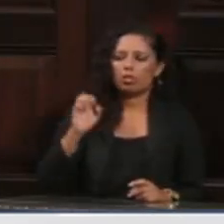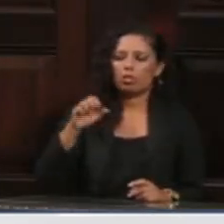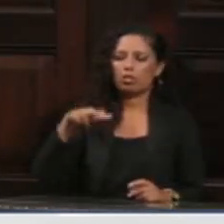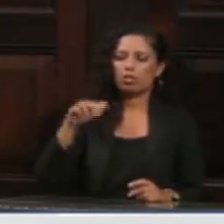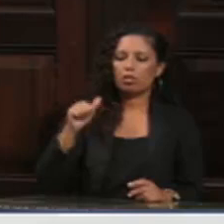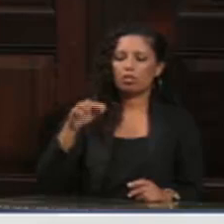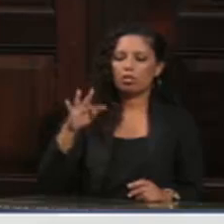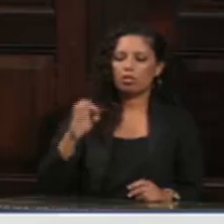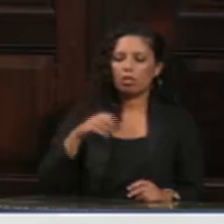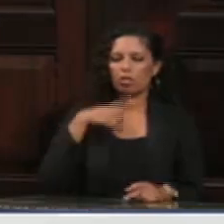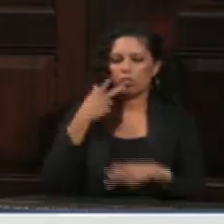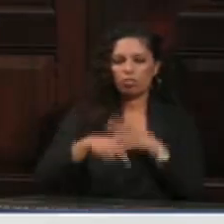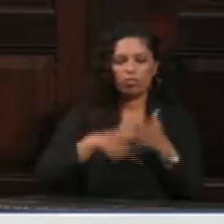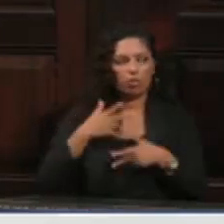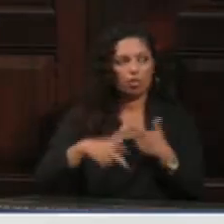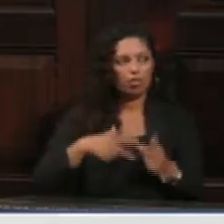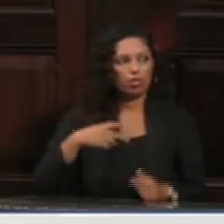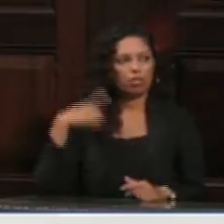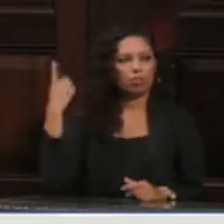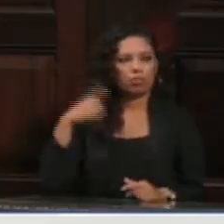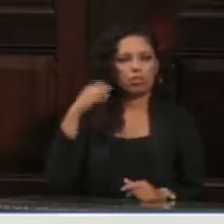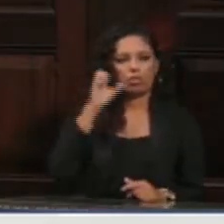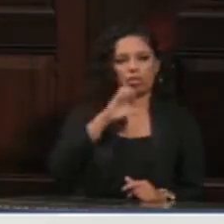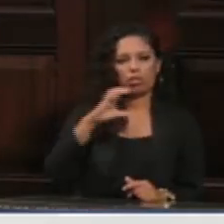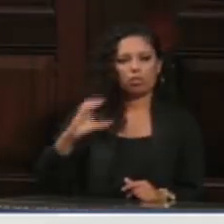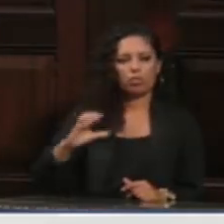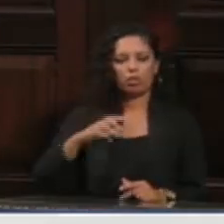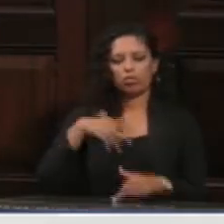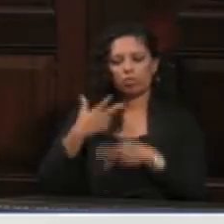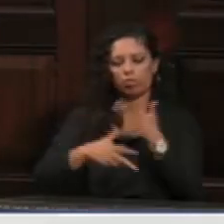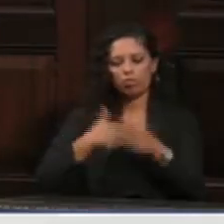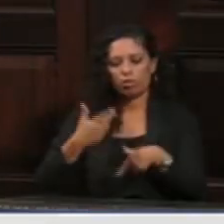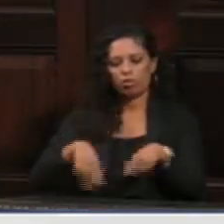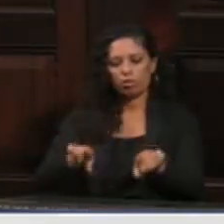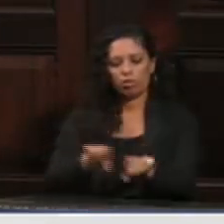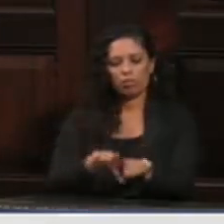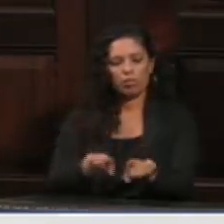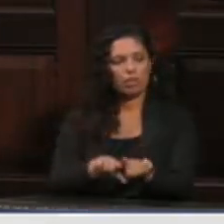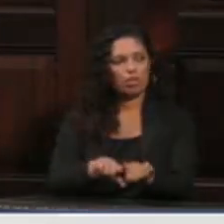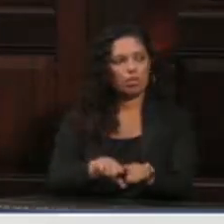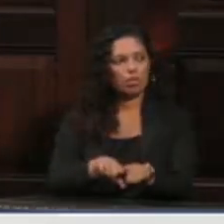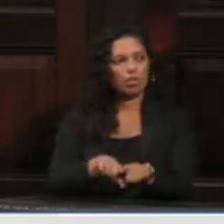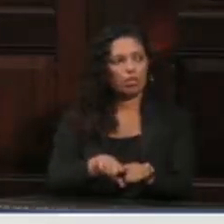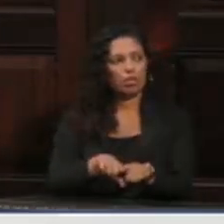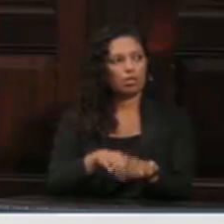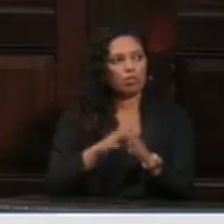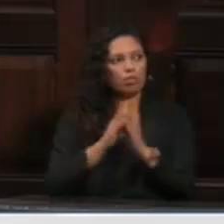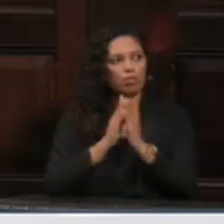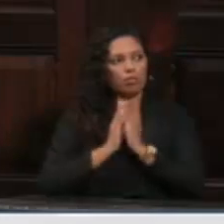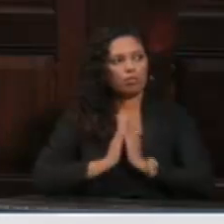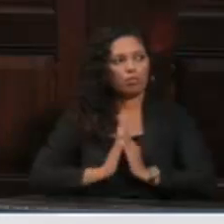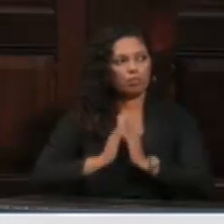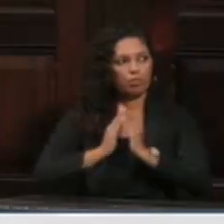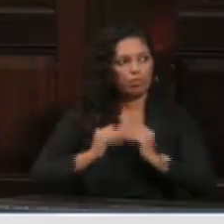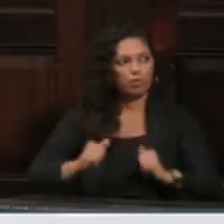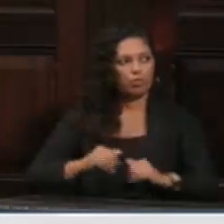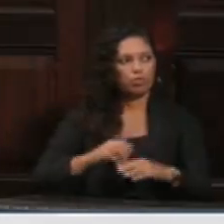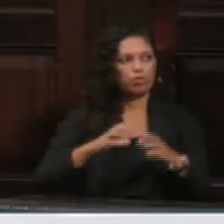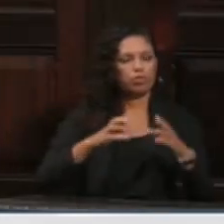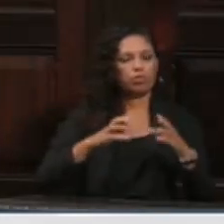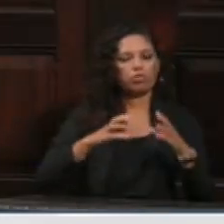ali, deputado Eliomar fez menção também, solicitando a instalação da